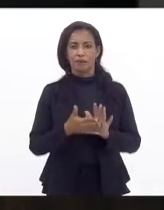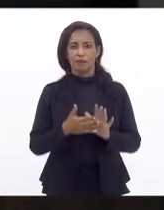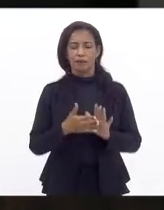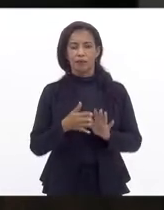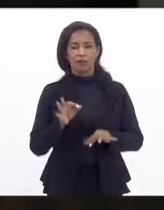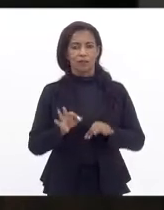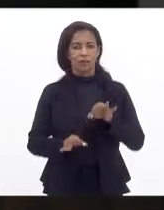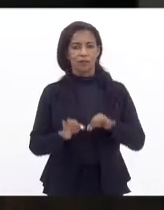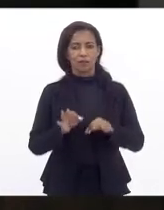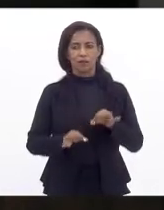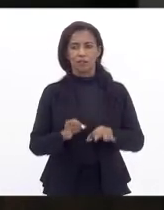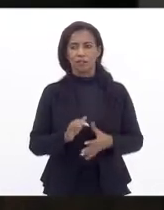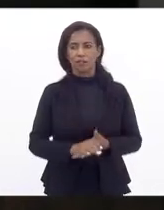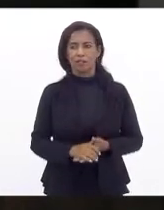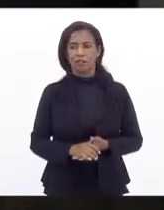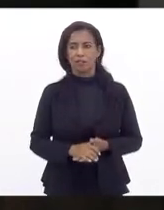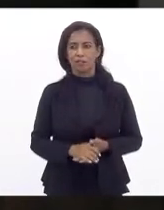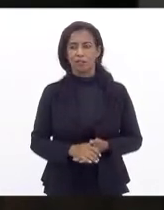de Constituição e Justiça, deputado